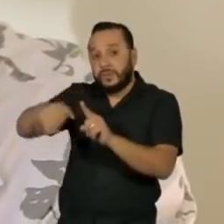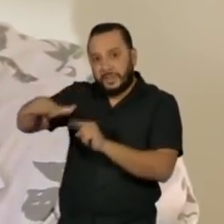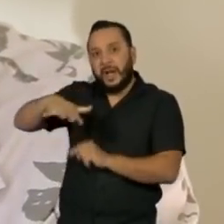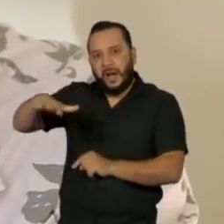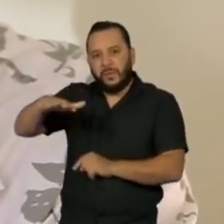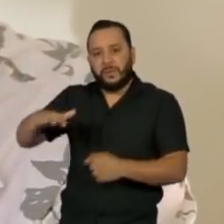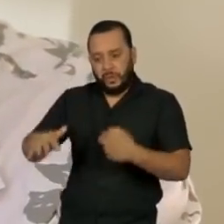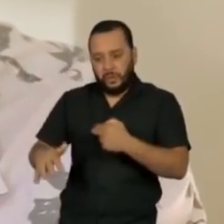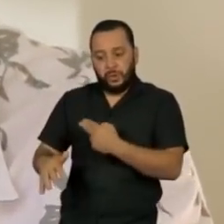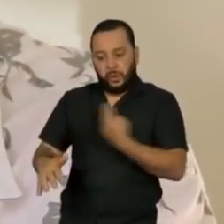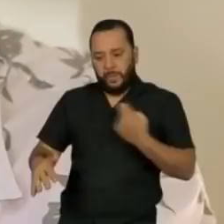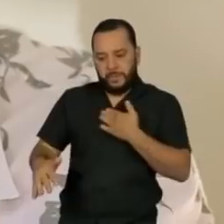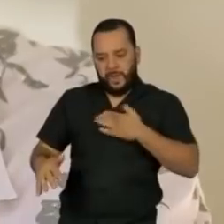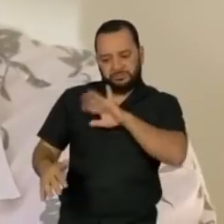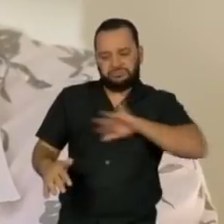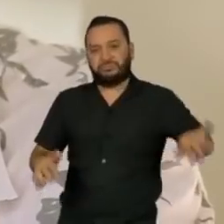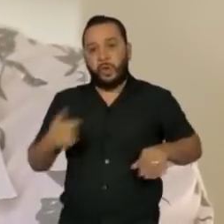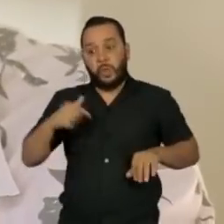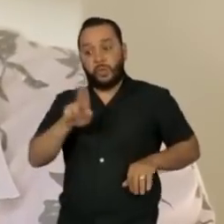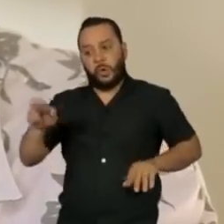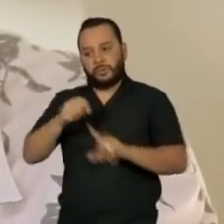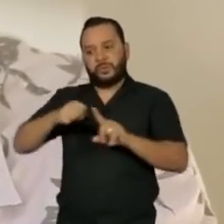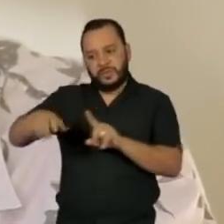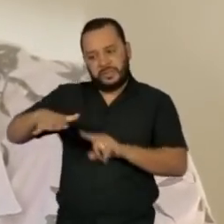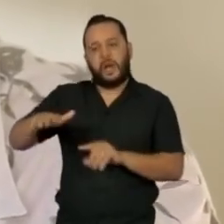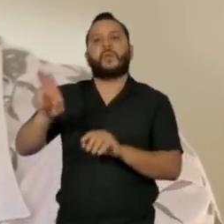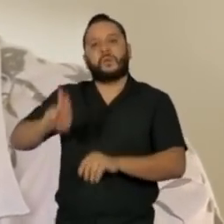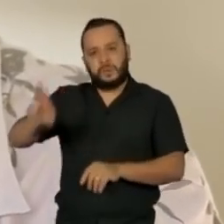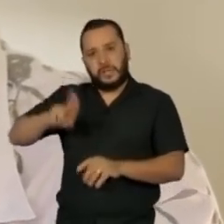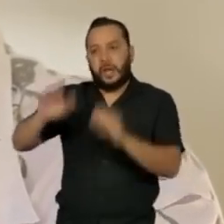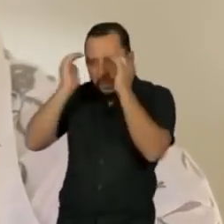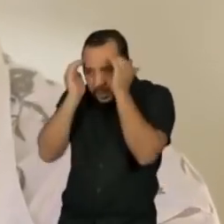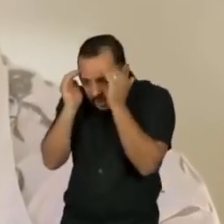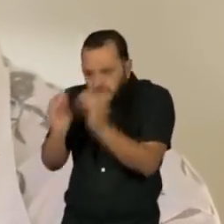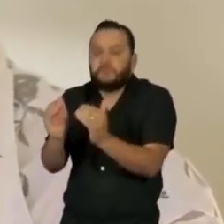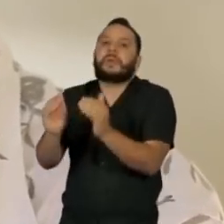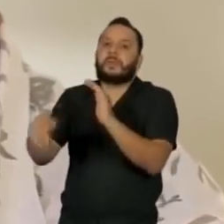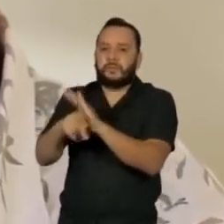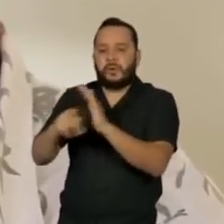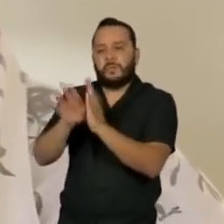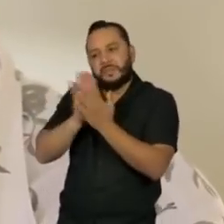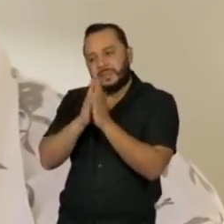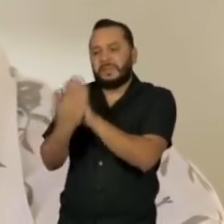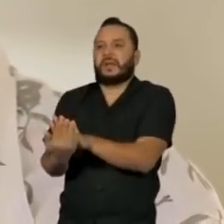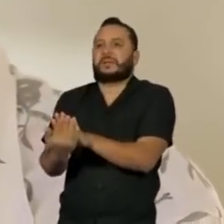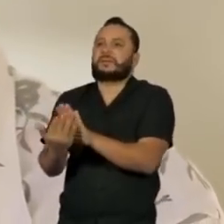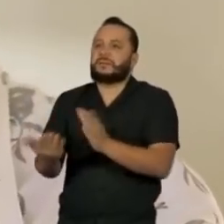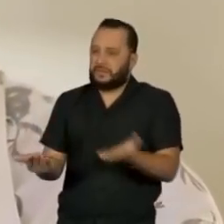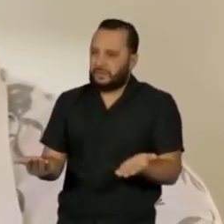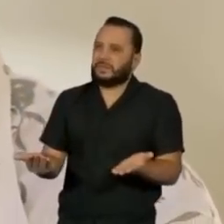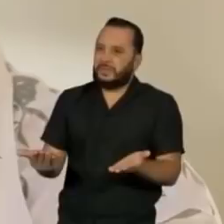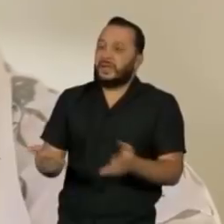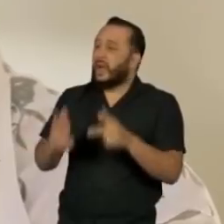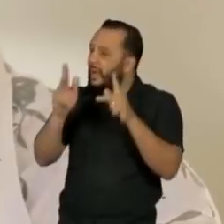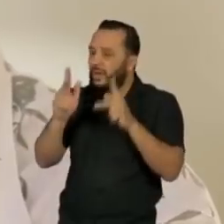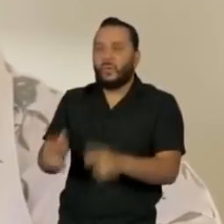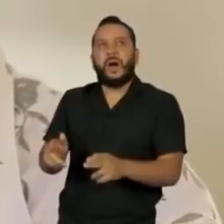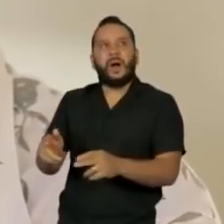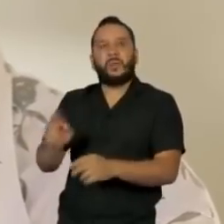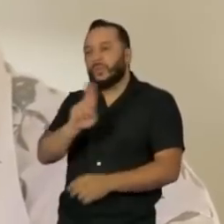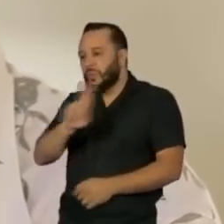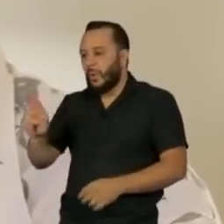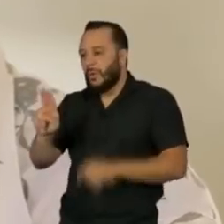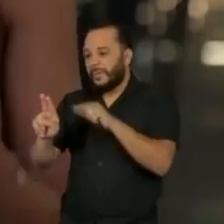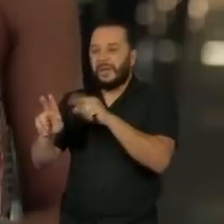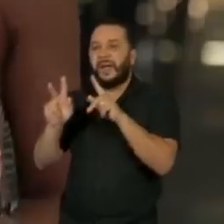importante nas pessoas trans, que às vezes as pessoas não dão o devido valor, mas é quase uma cirurgia. É quase uma